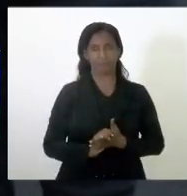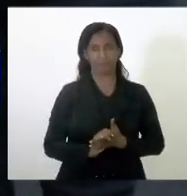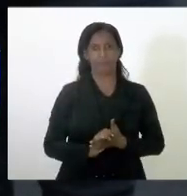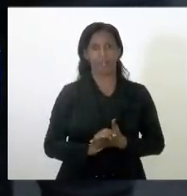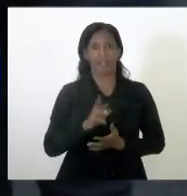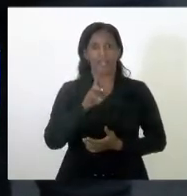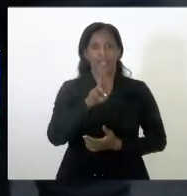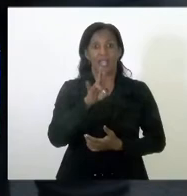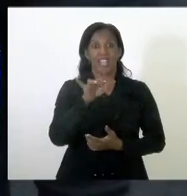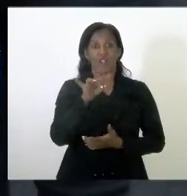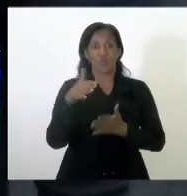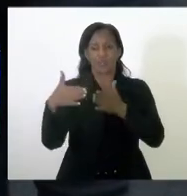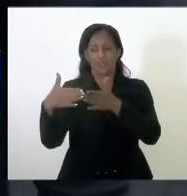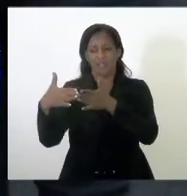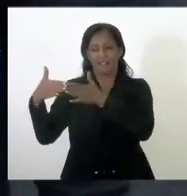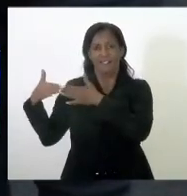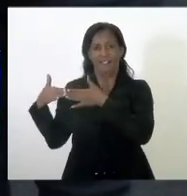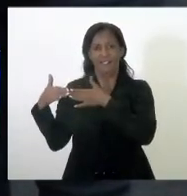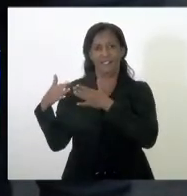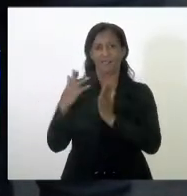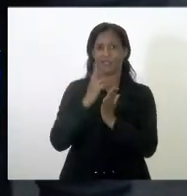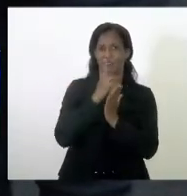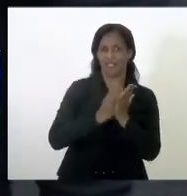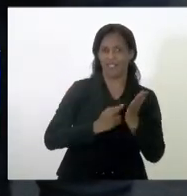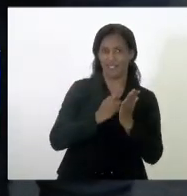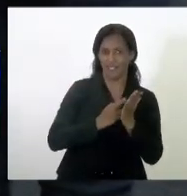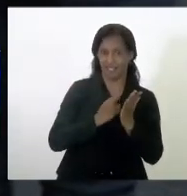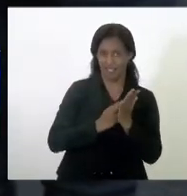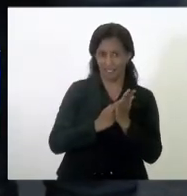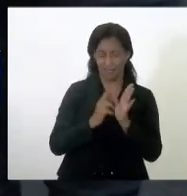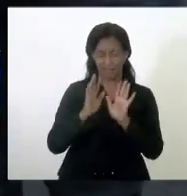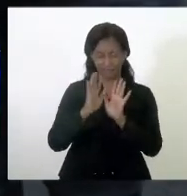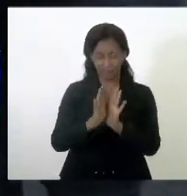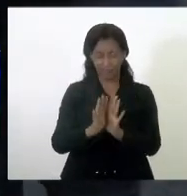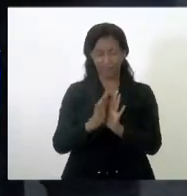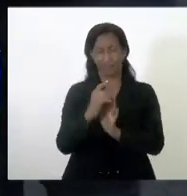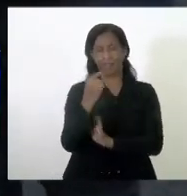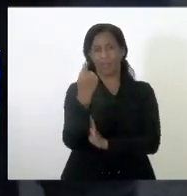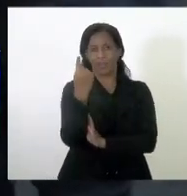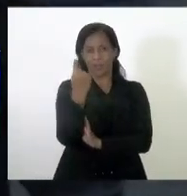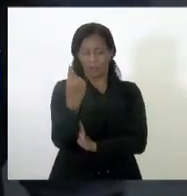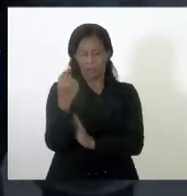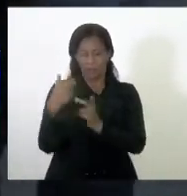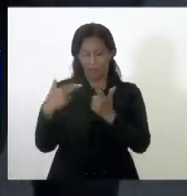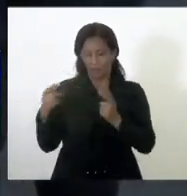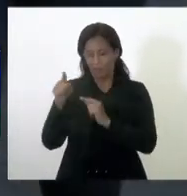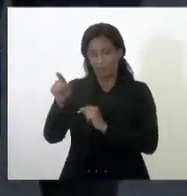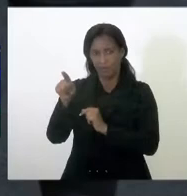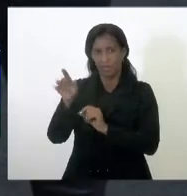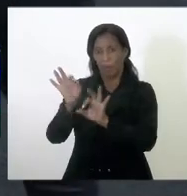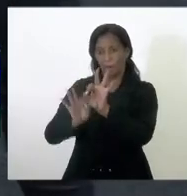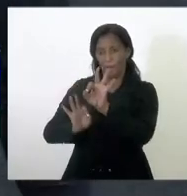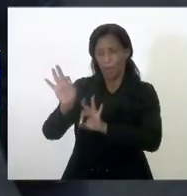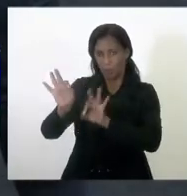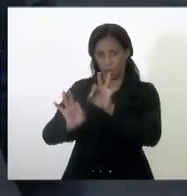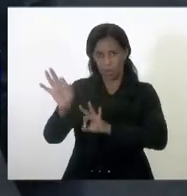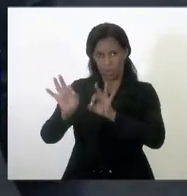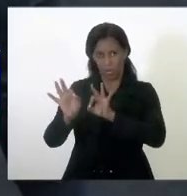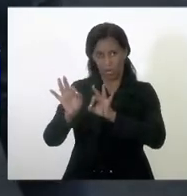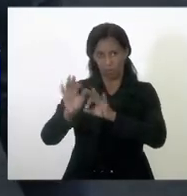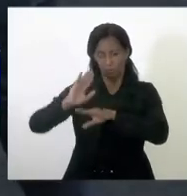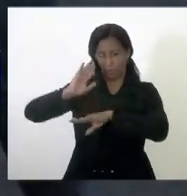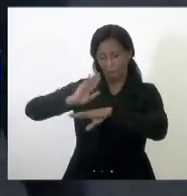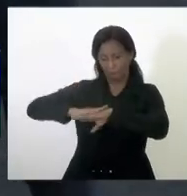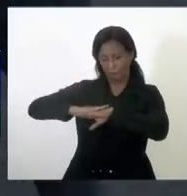de receita. Presidente, Vossa Excelência apresenta um projeto dando R$50 a mais